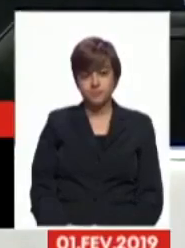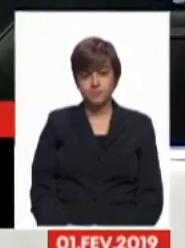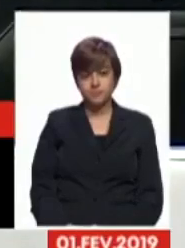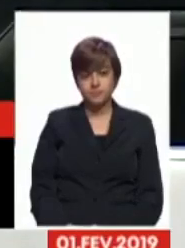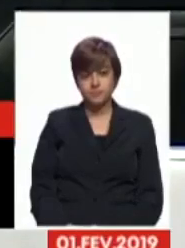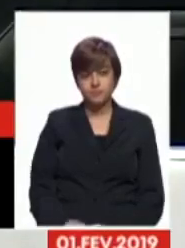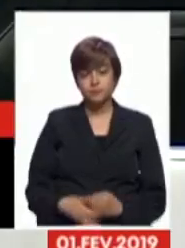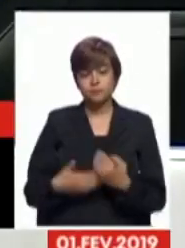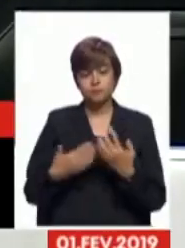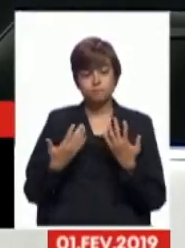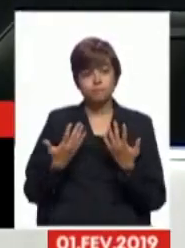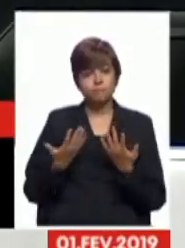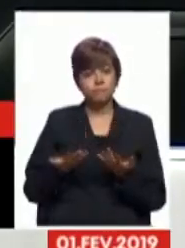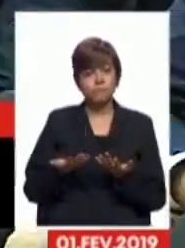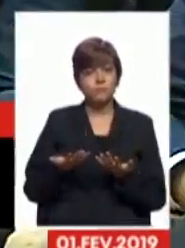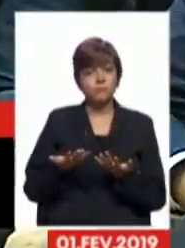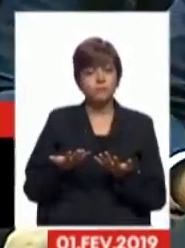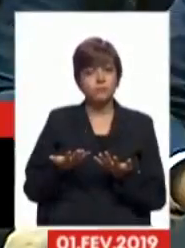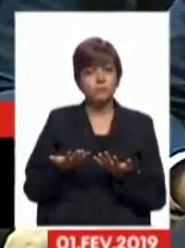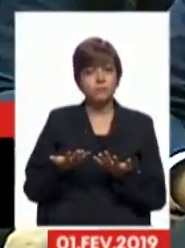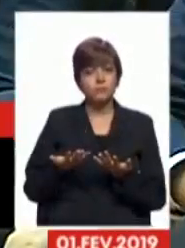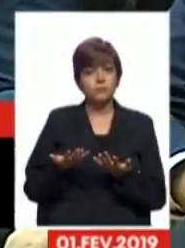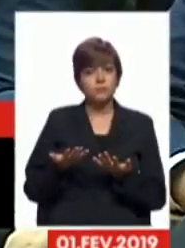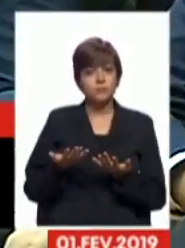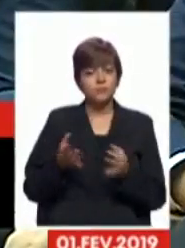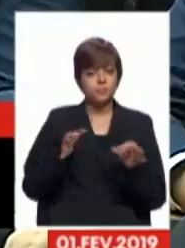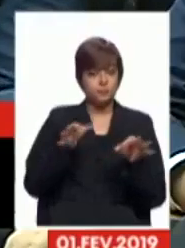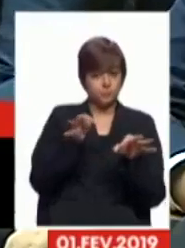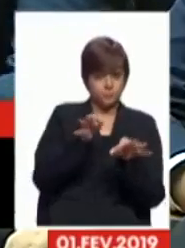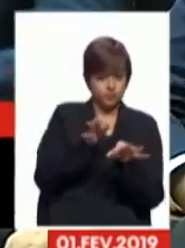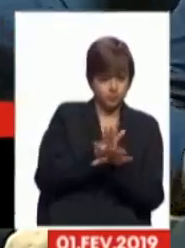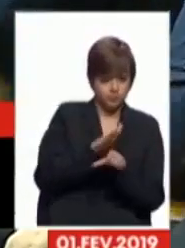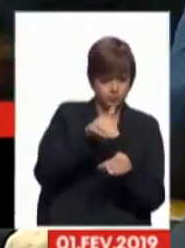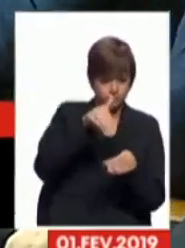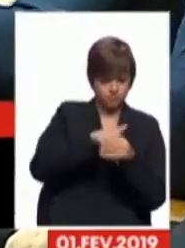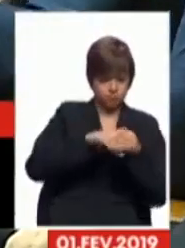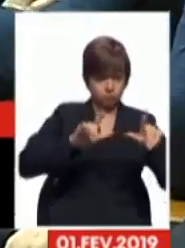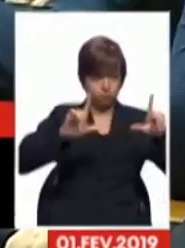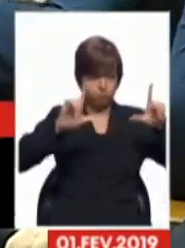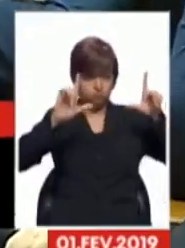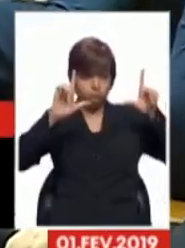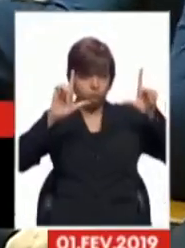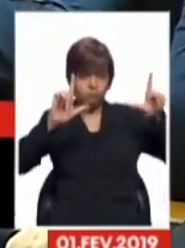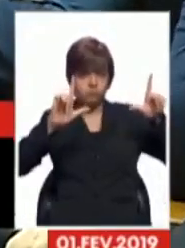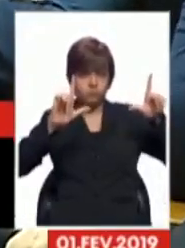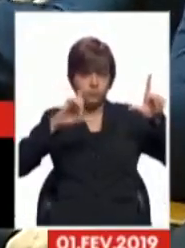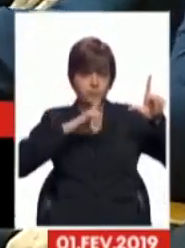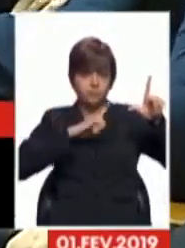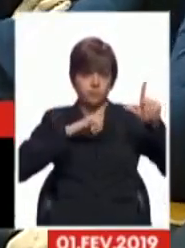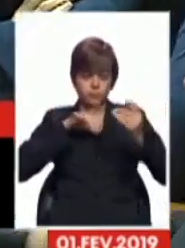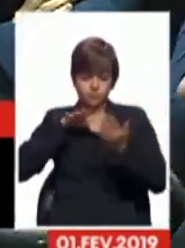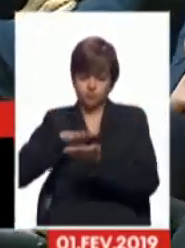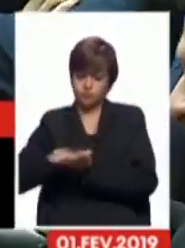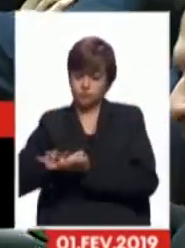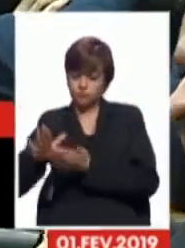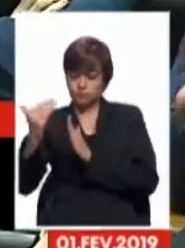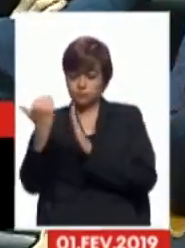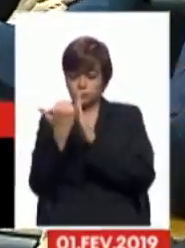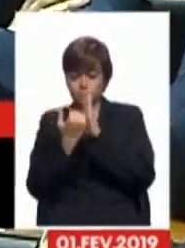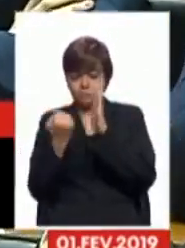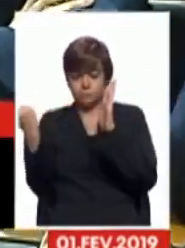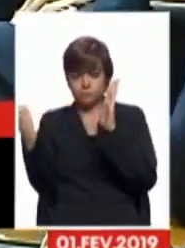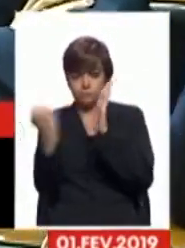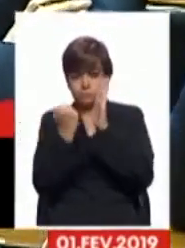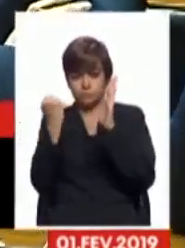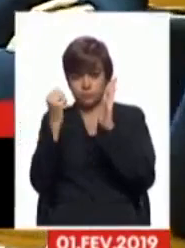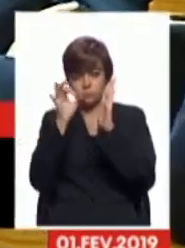Lembrando, então, que depois que os votos aparecem no painel, é feita uma autenticação desta votação.